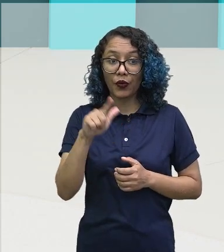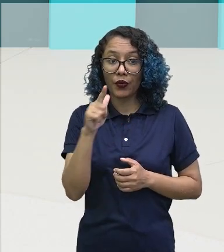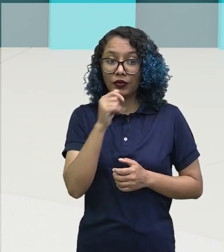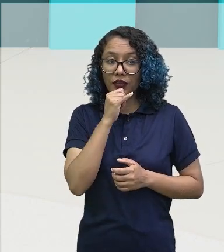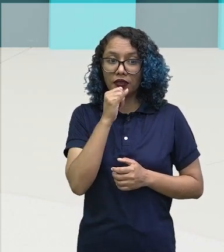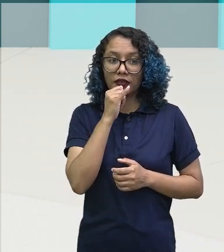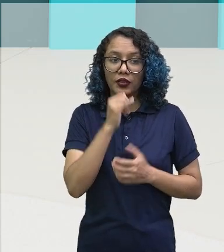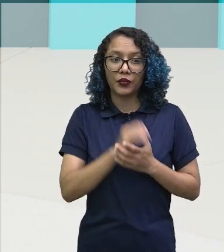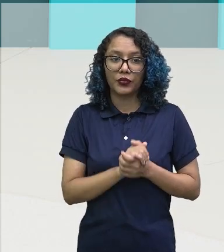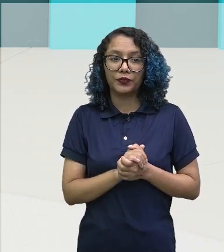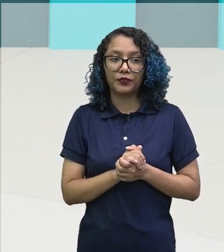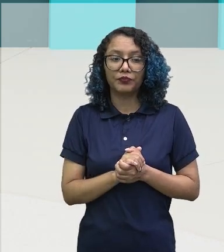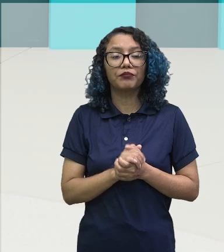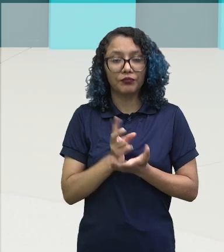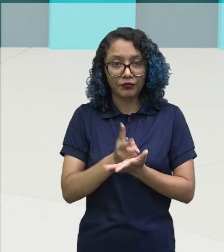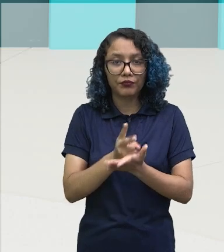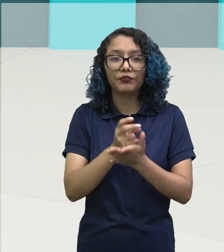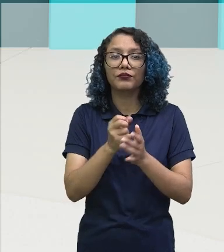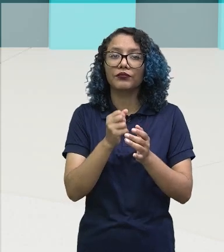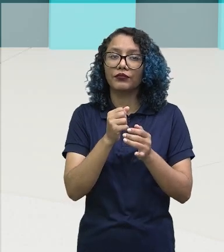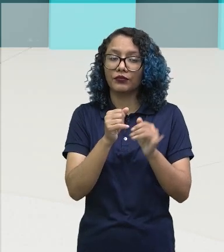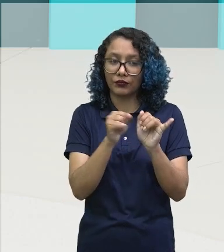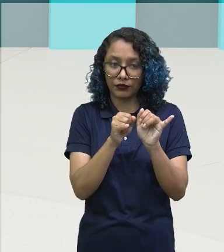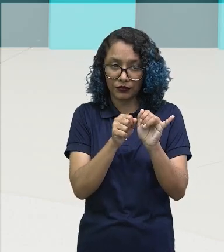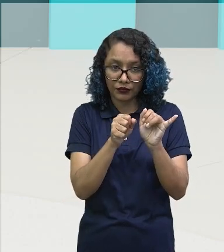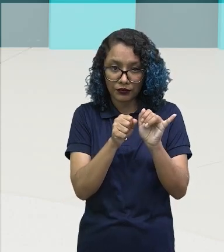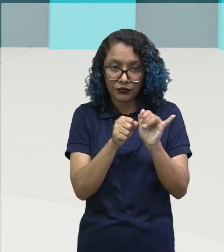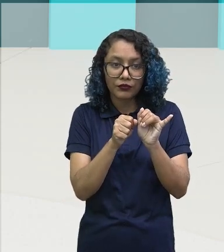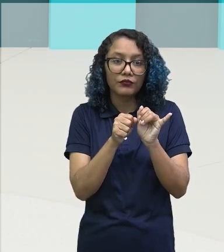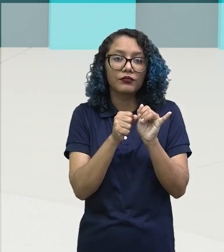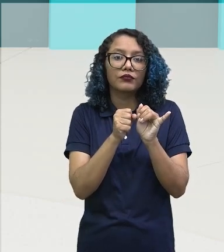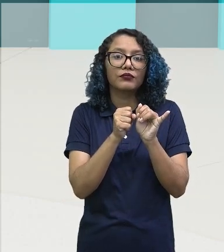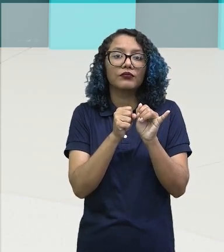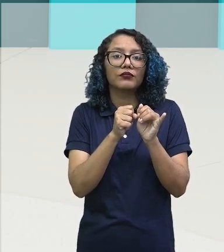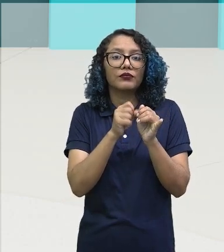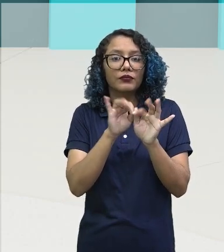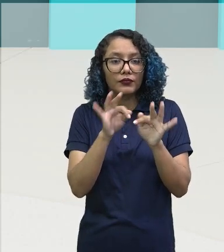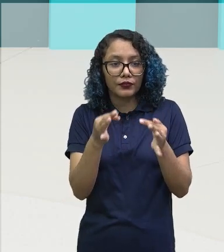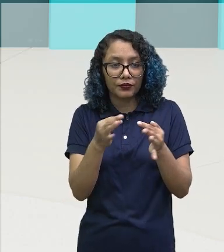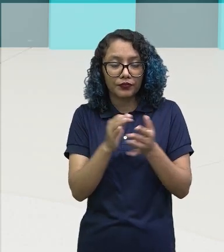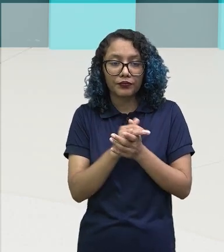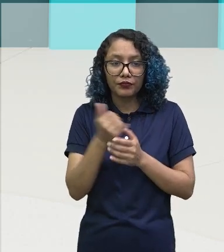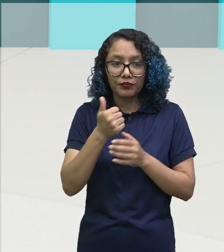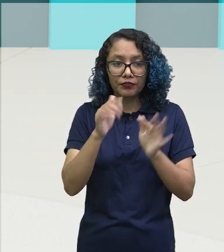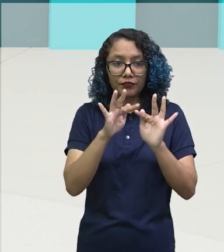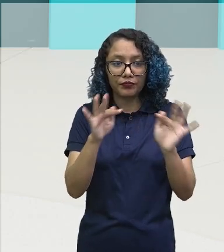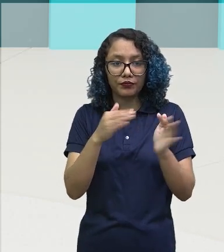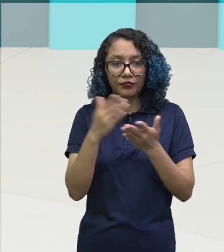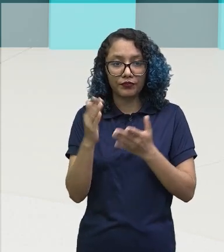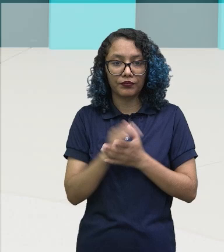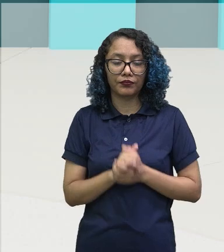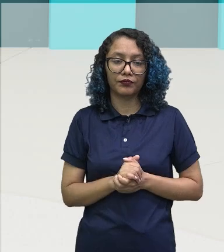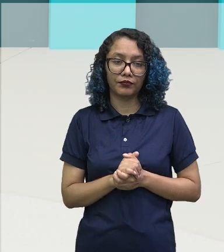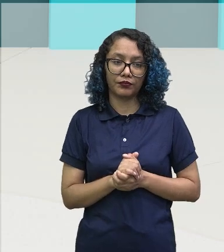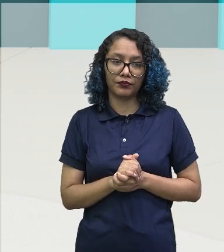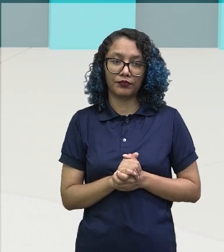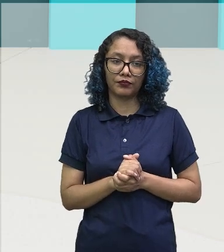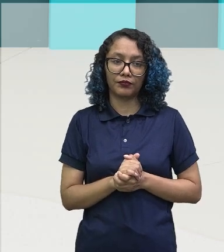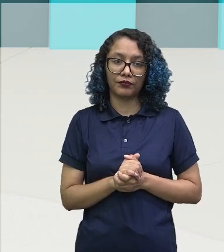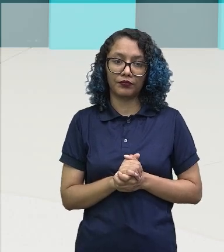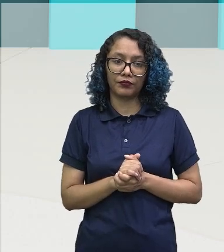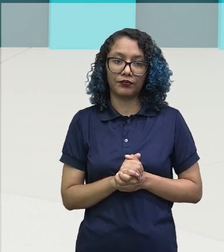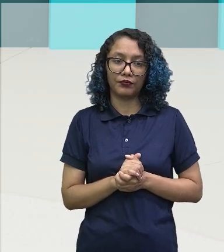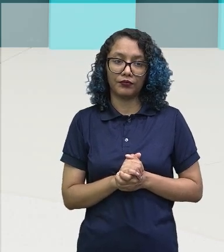de sujeito simples ainda, né? Precisam ser pintadas essas paredes. Observe que agora também nós temos